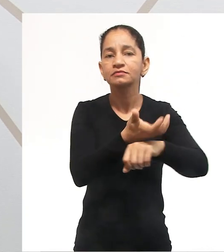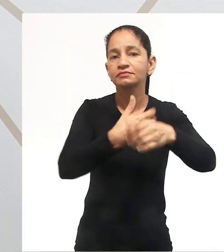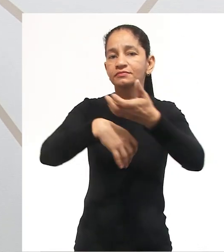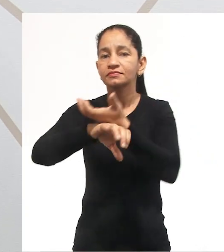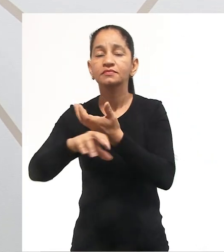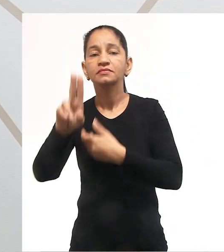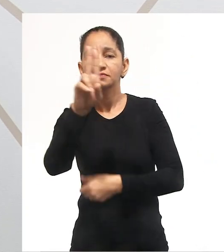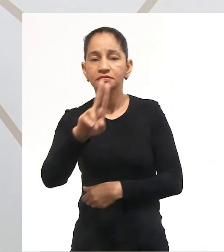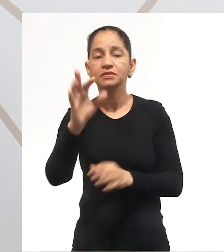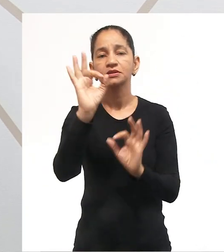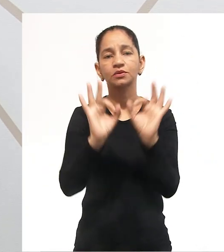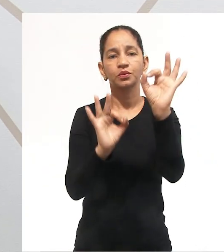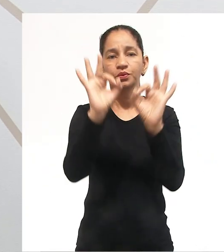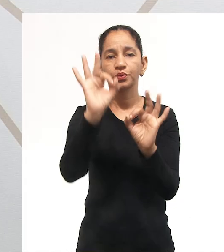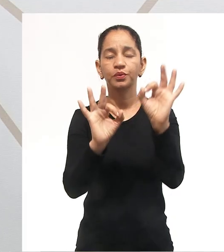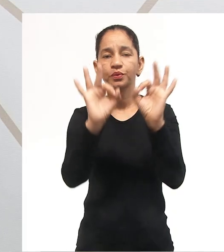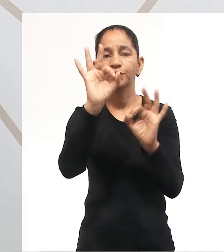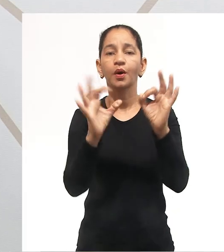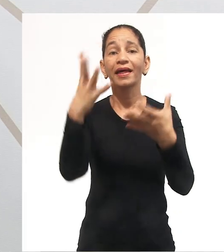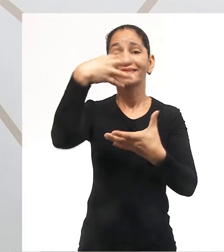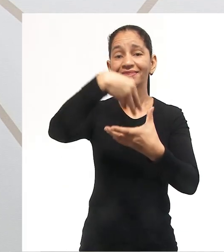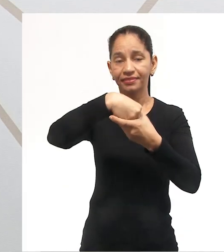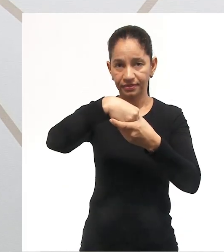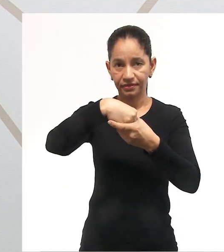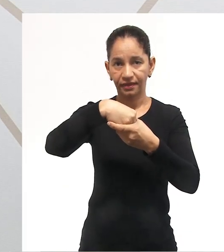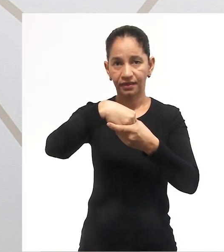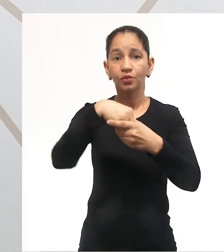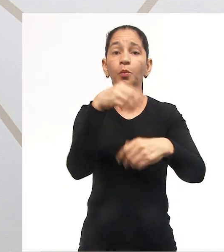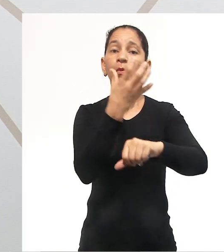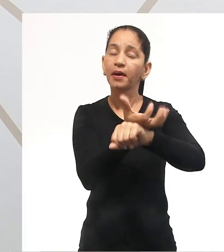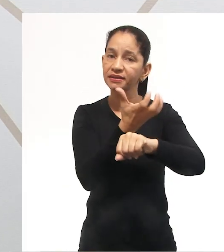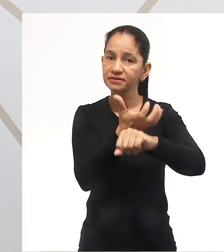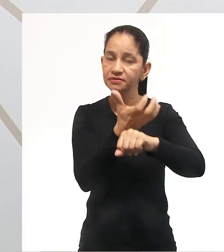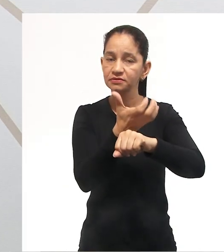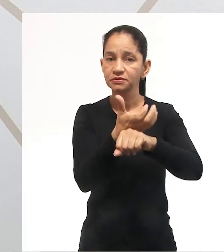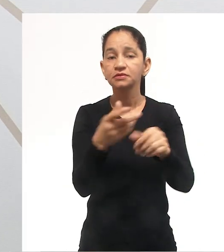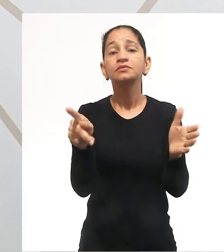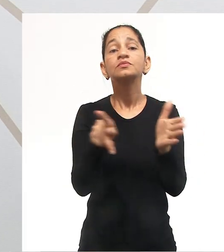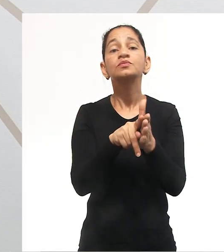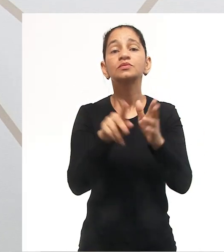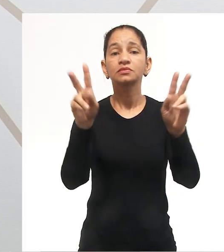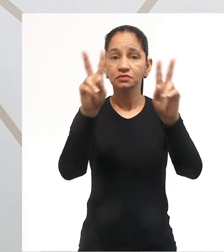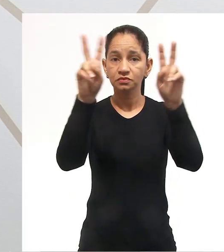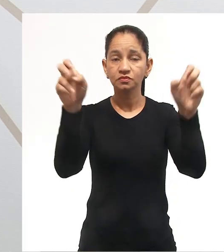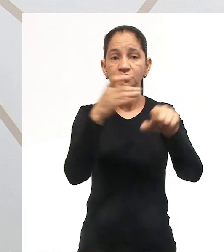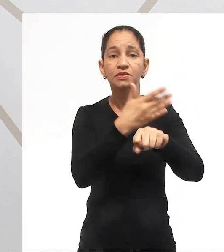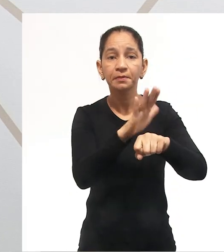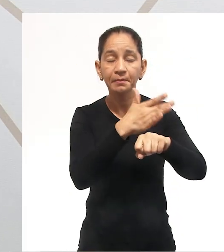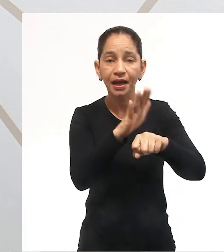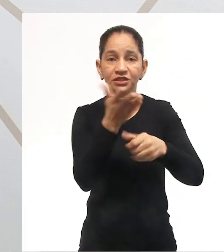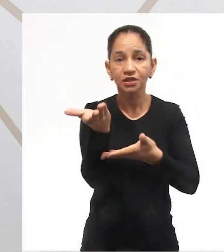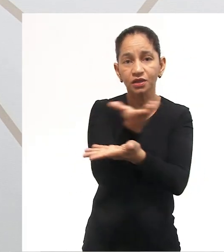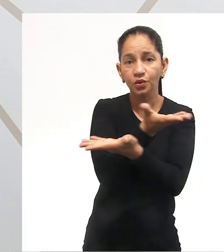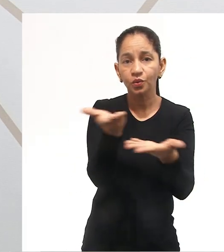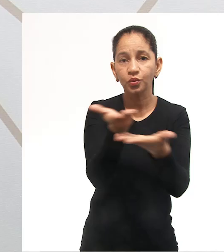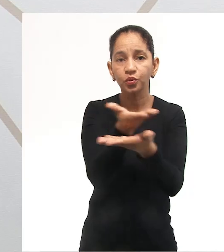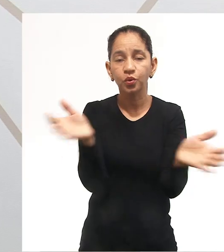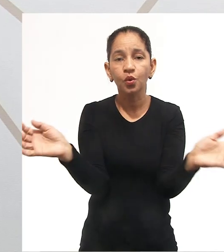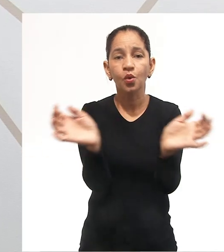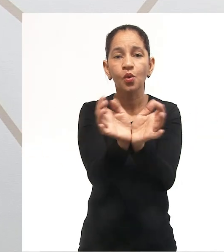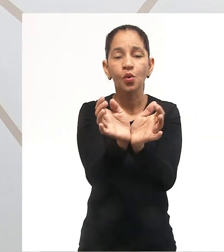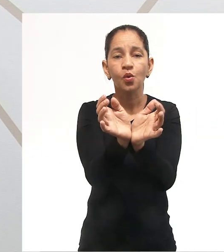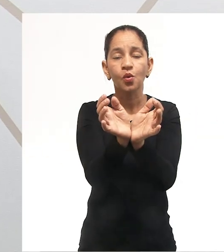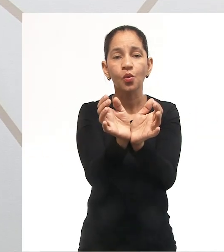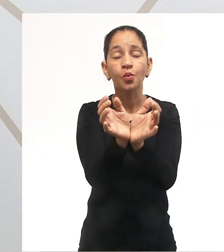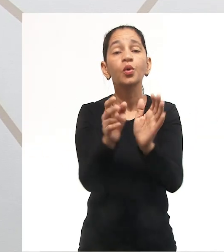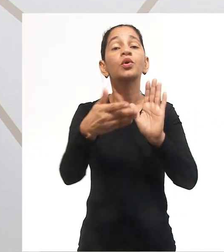são basicamente organizadas dentro de uma disciplina específica chamada Práticas Colaborativas de Estudos